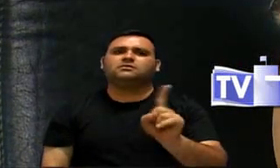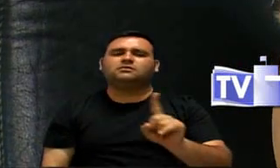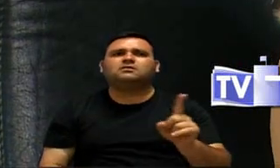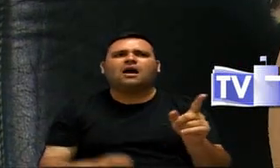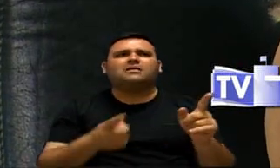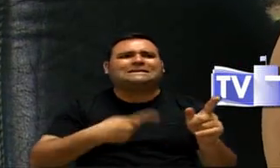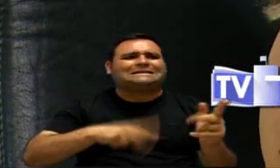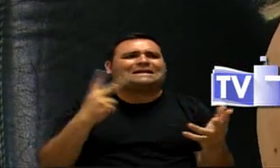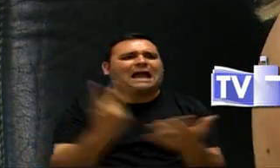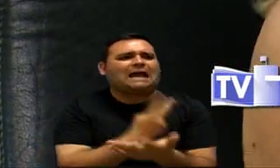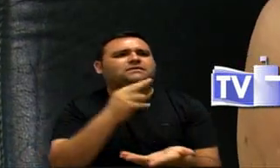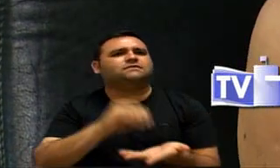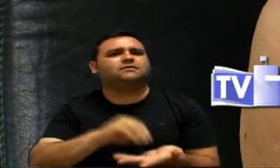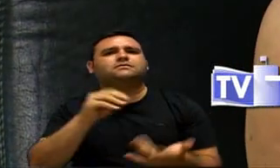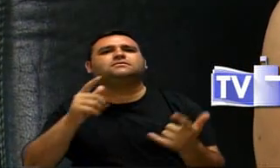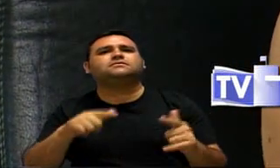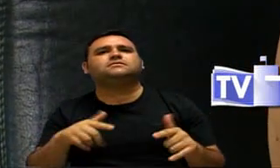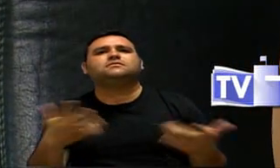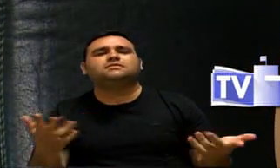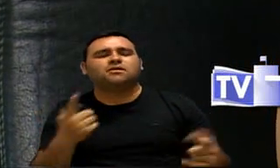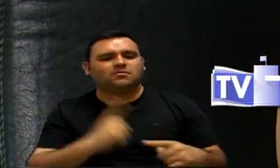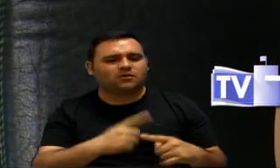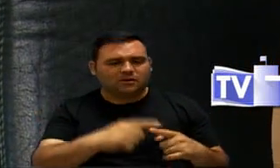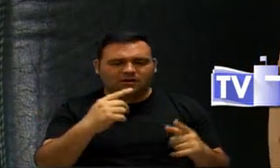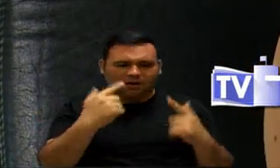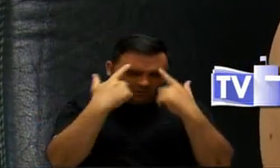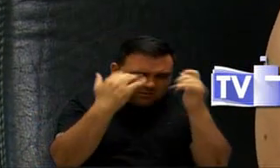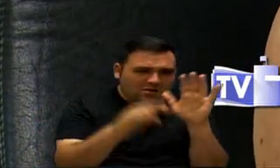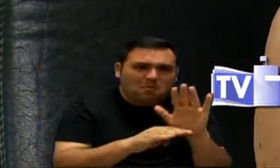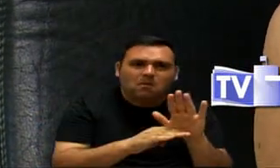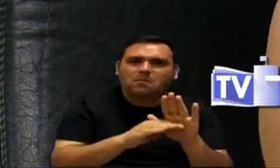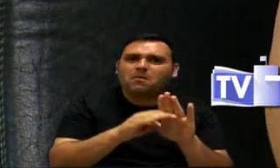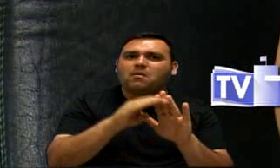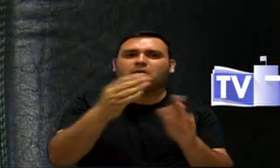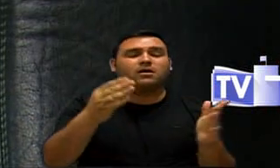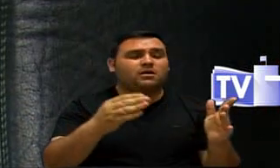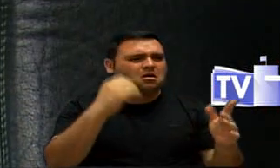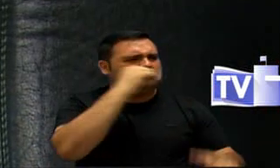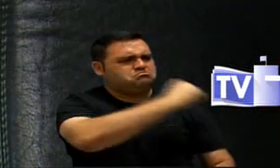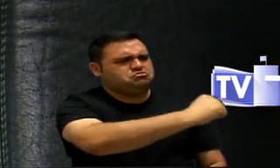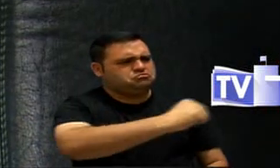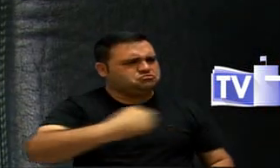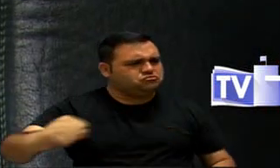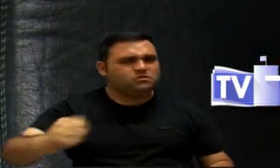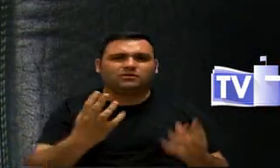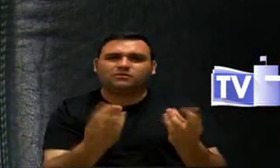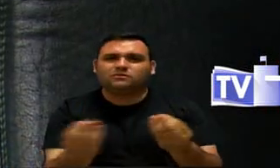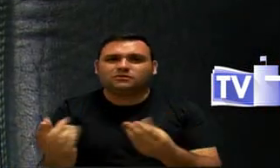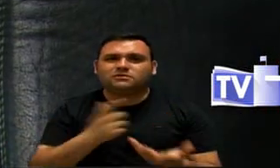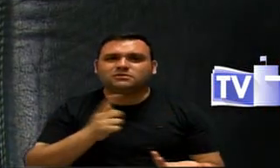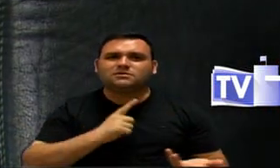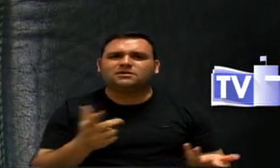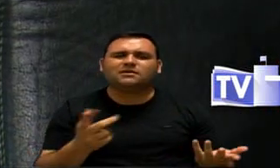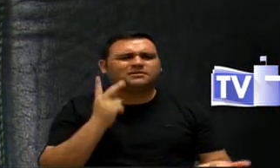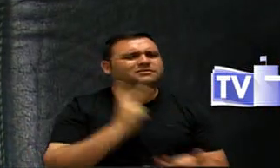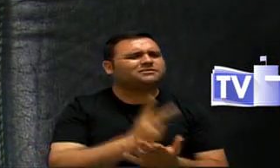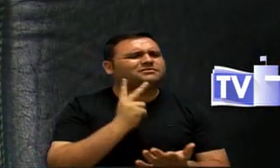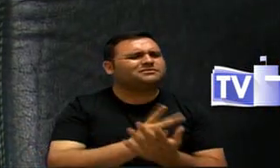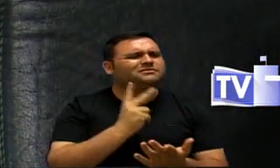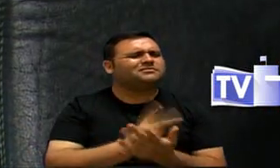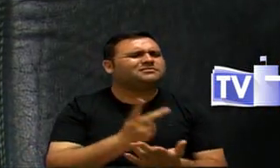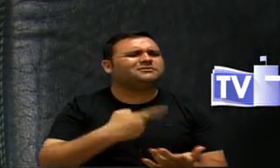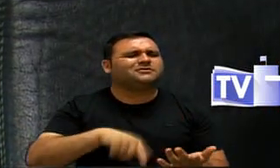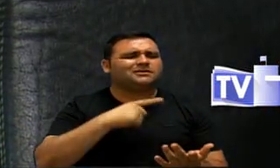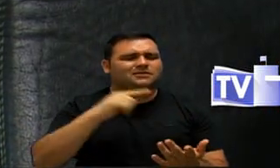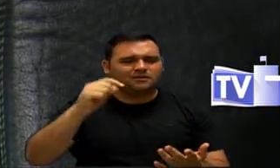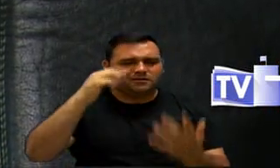estamos errando, que a violência cresce, que os assassinatos estão aí... Então, sempre nós estamos